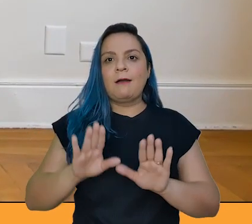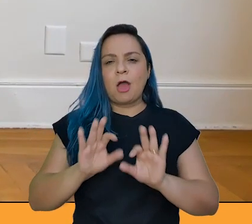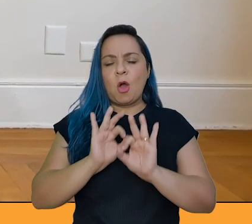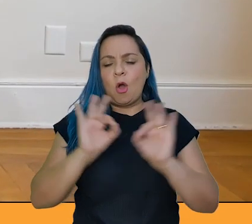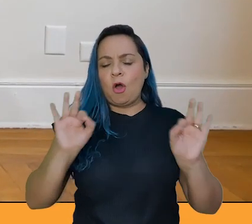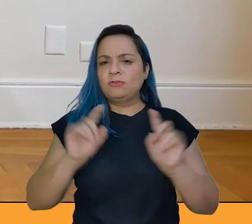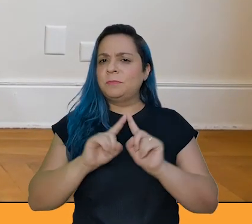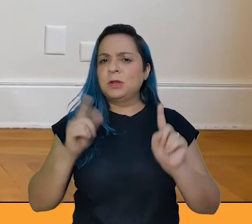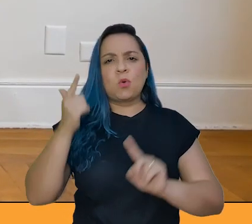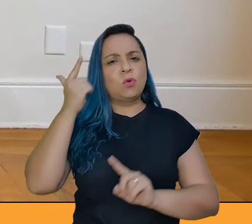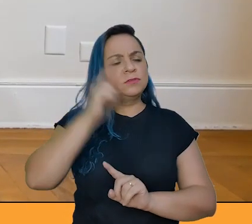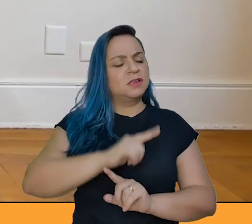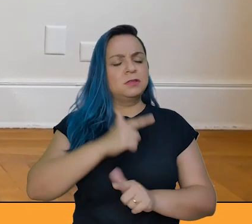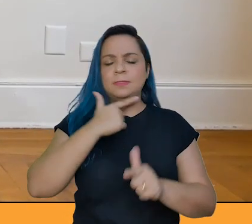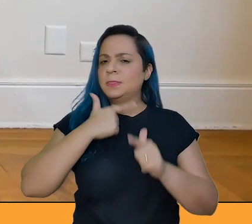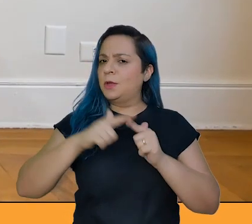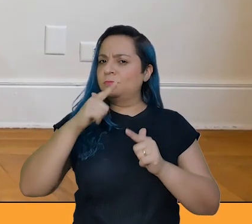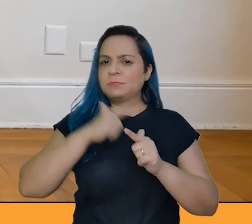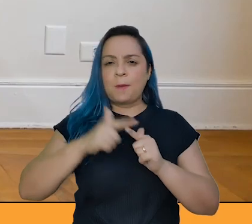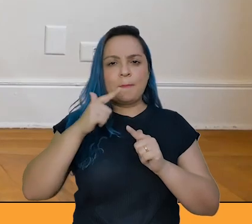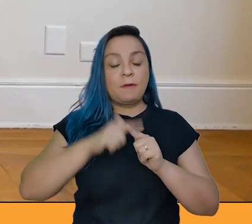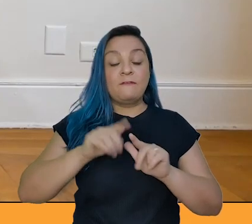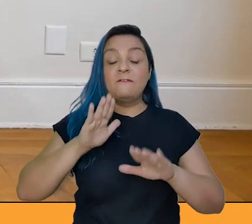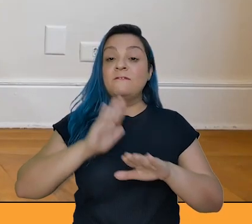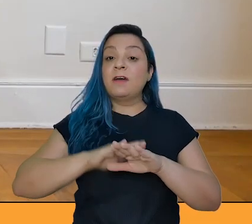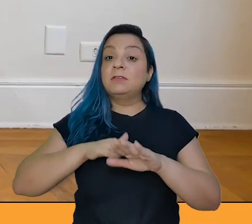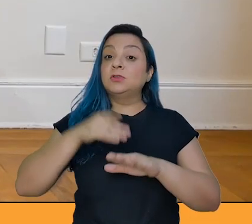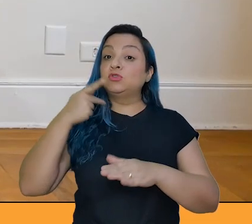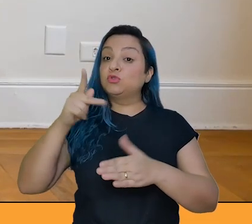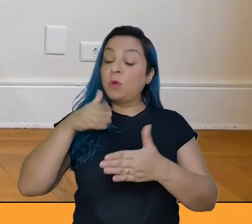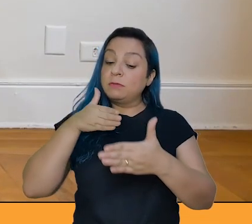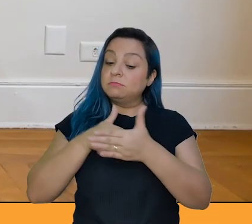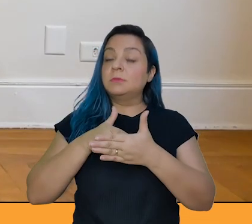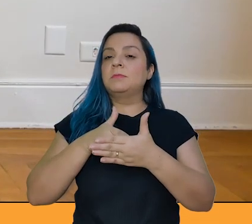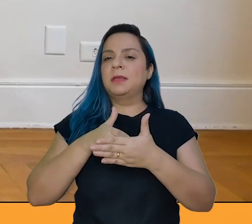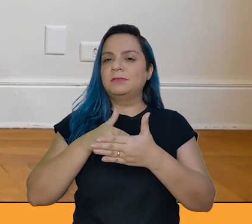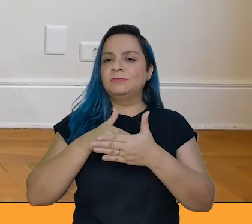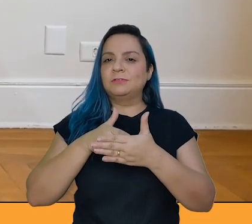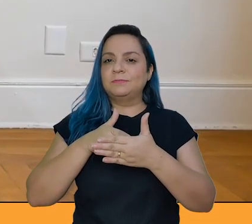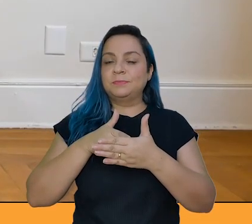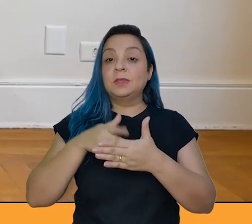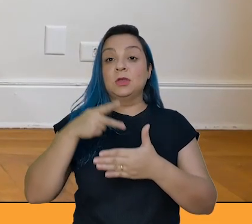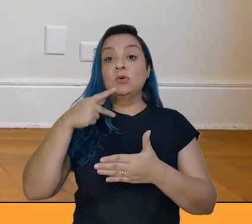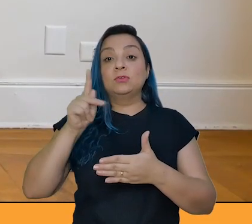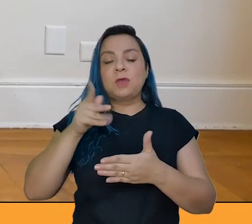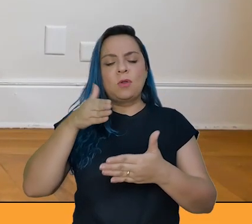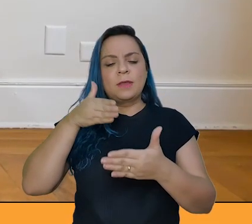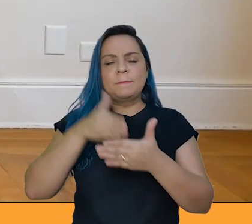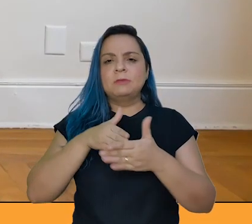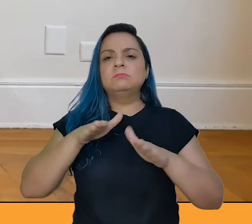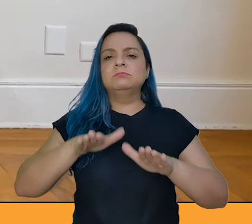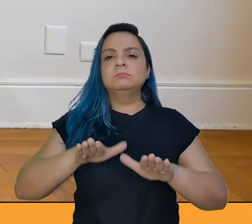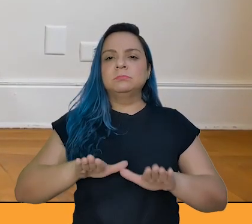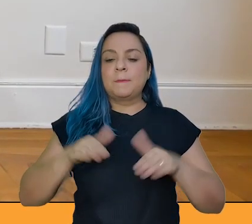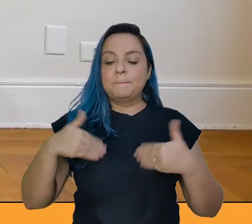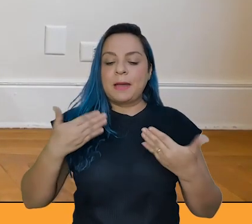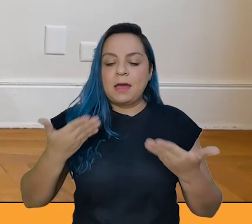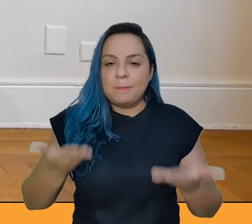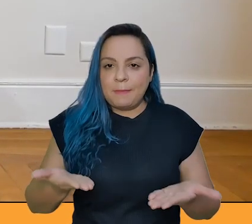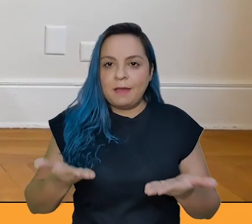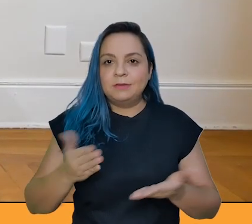ótimo. Mas se você não conseguir, faça com a intenção. A intenção é para